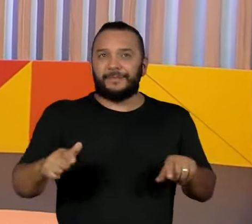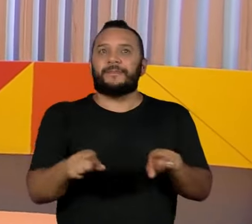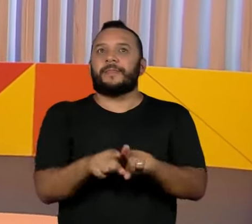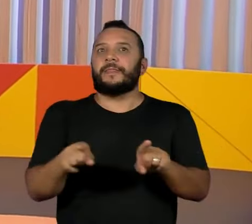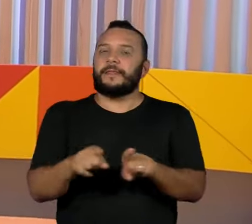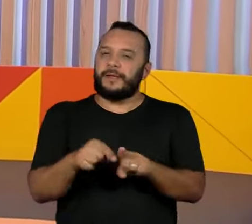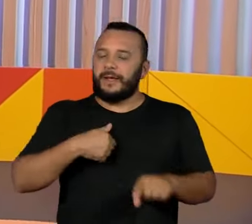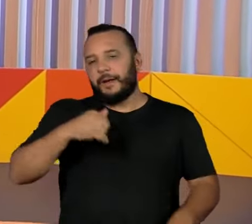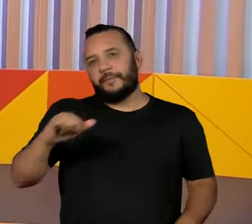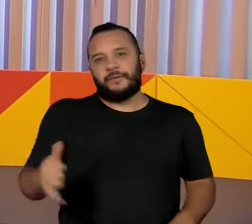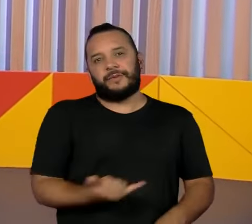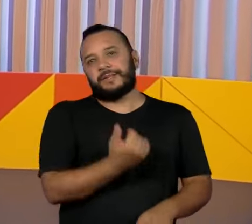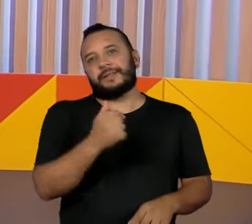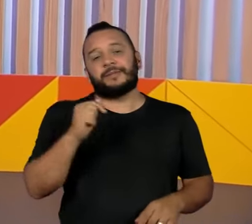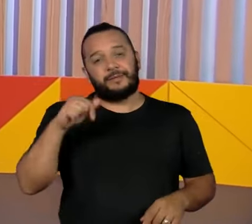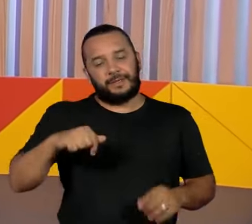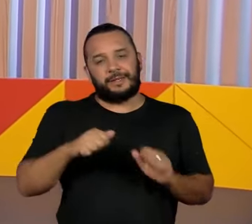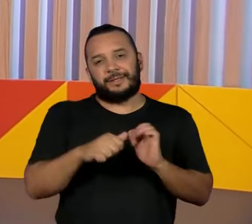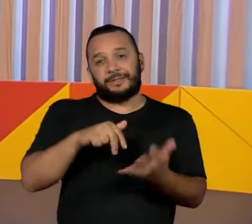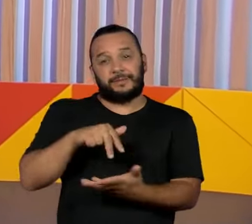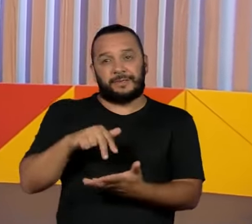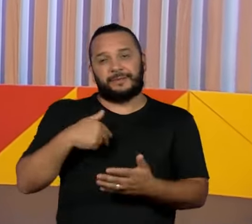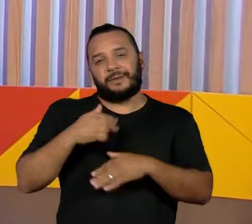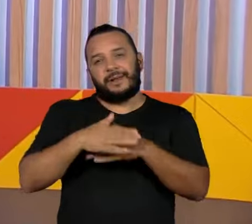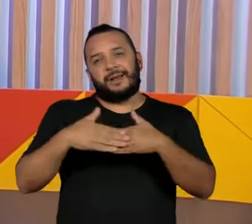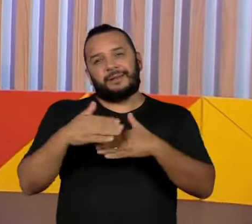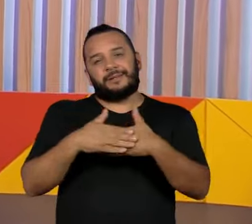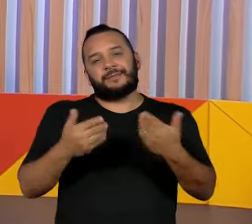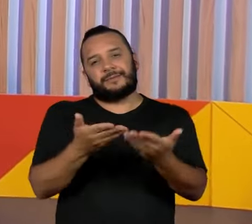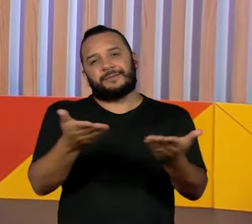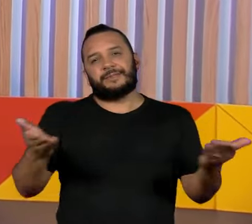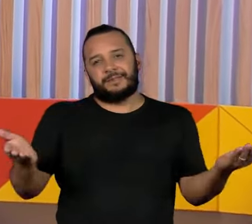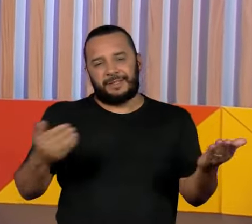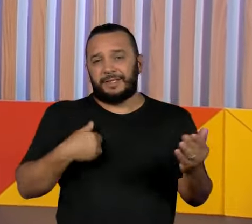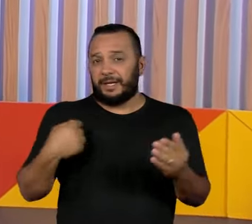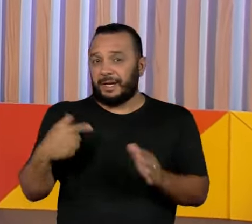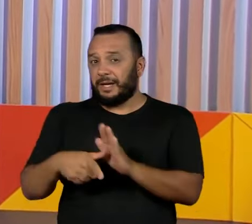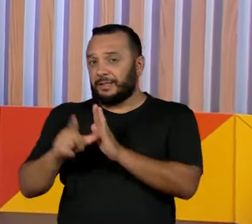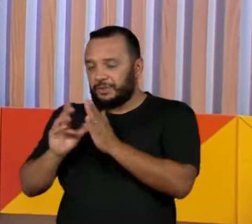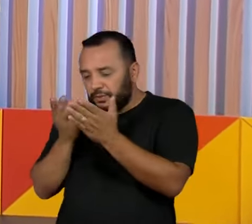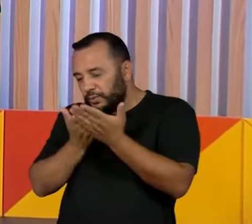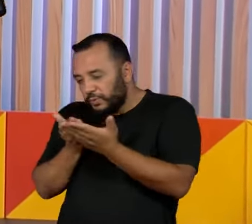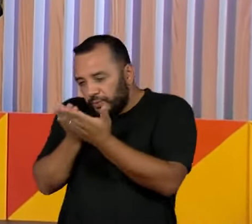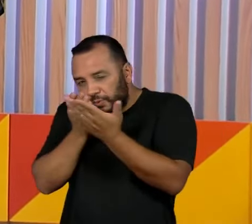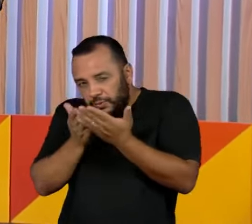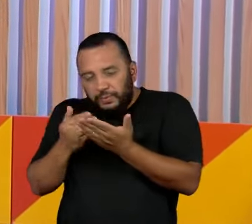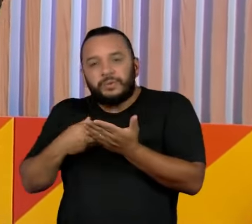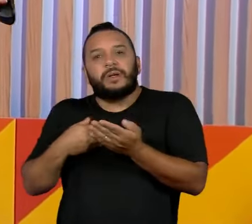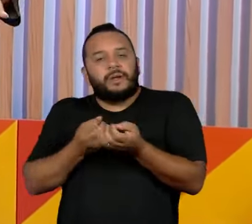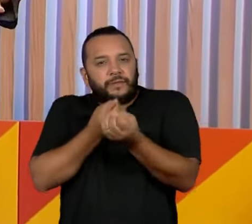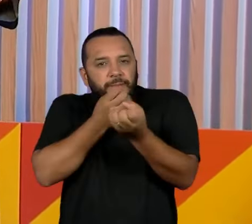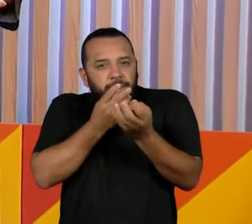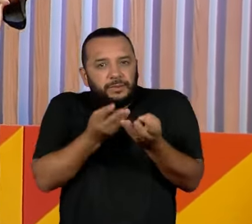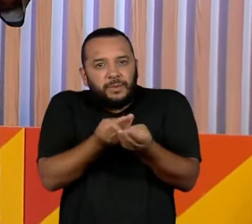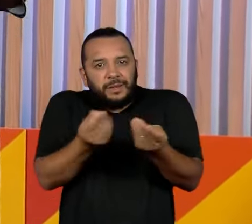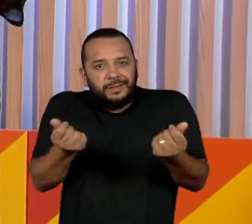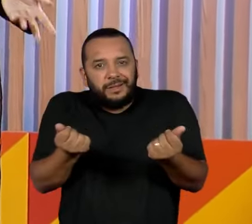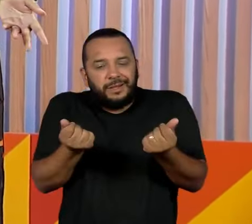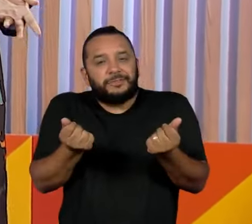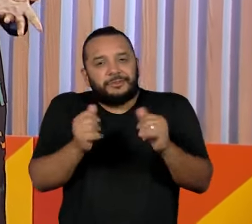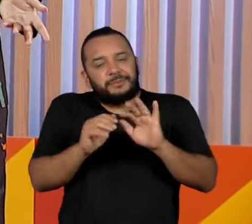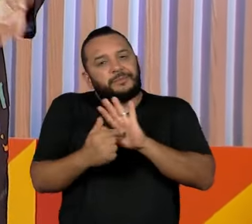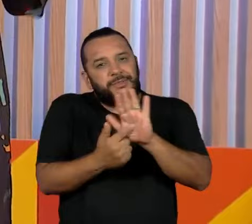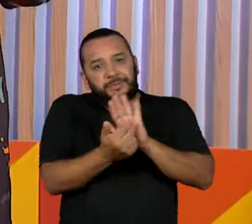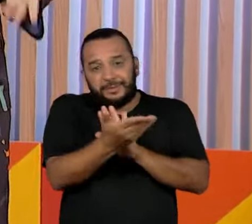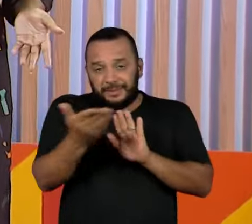também curtindo esse programa que a gente faz com muito carinho, com muito estudo, para levar informação de qualidade até a sua casa. E a gente